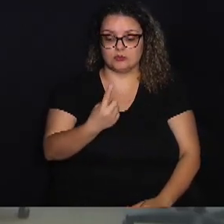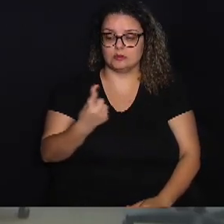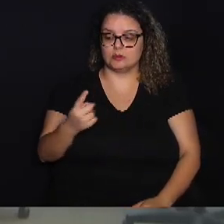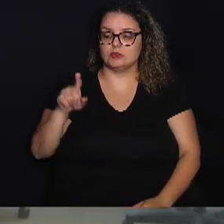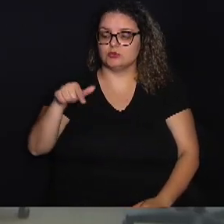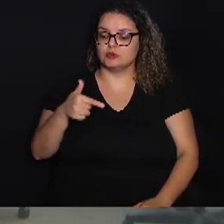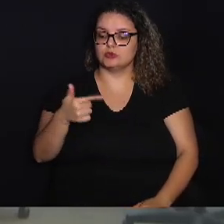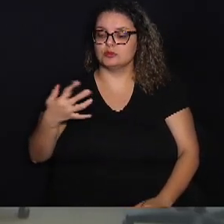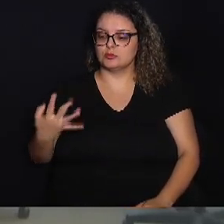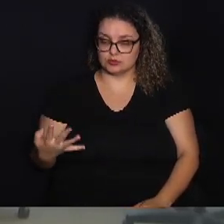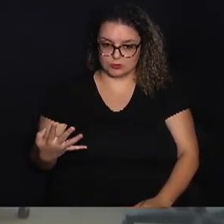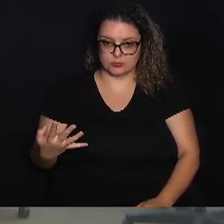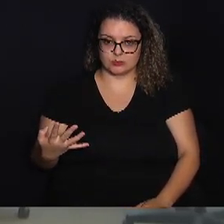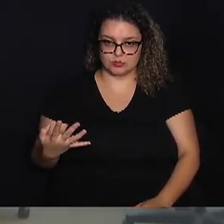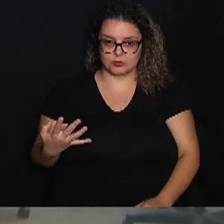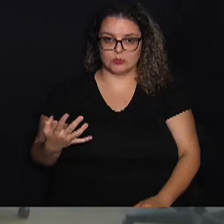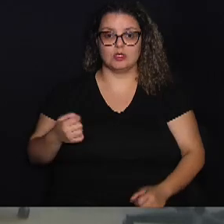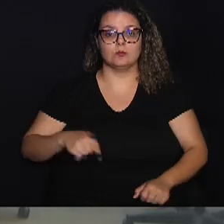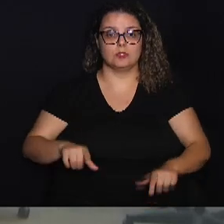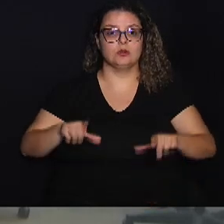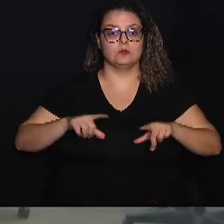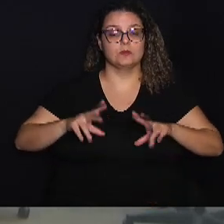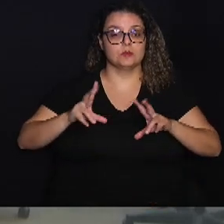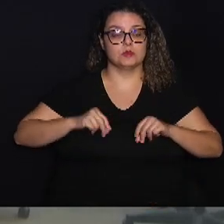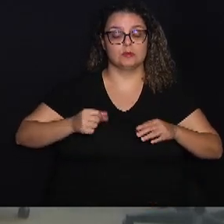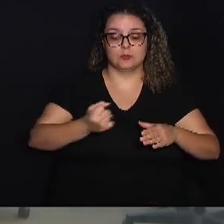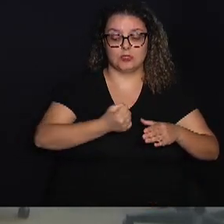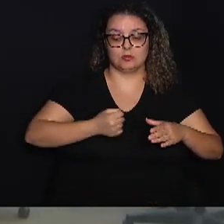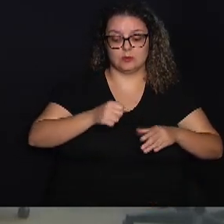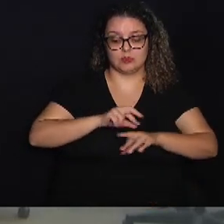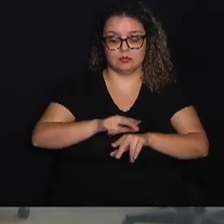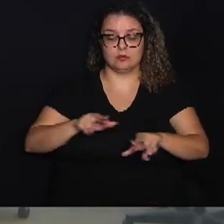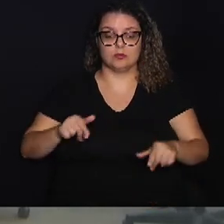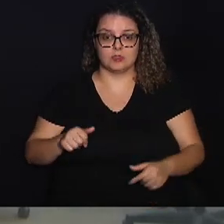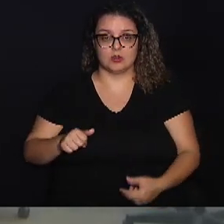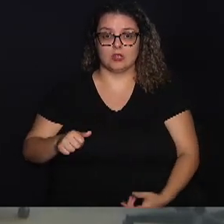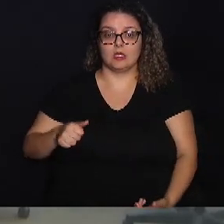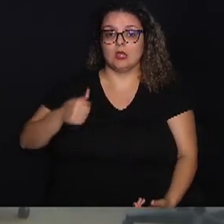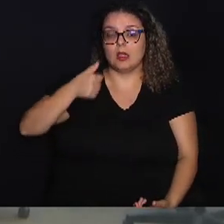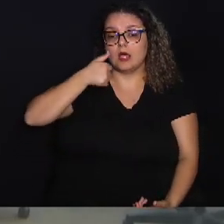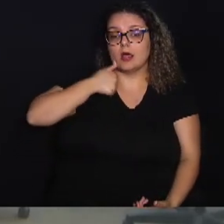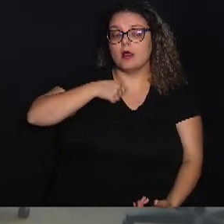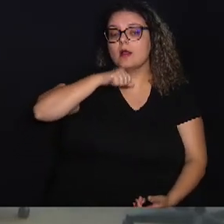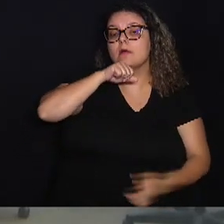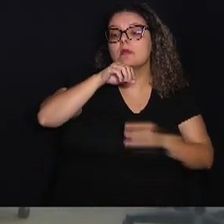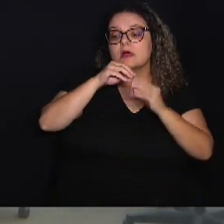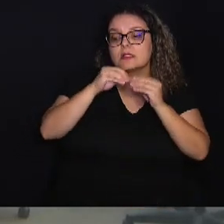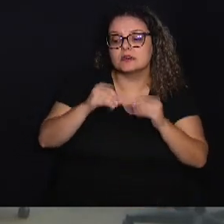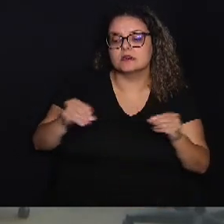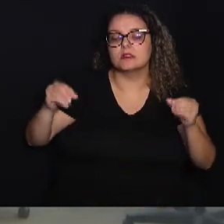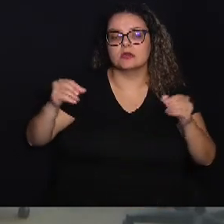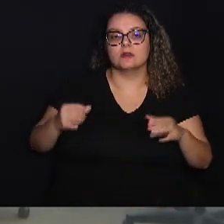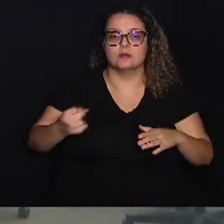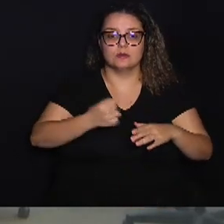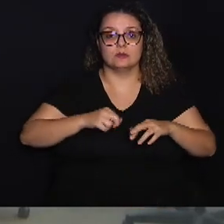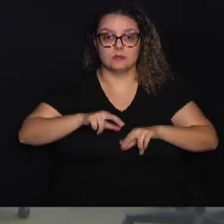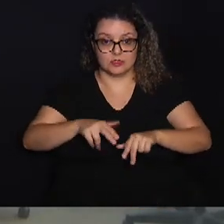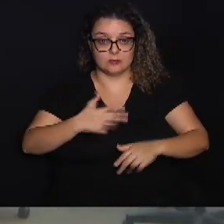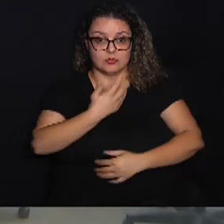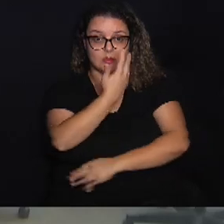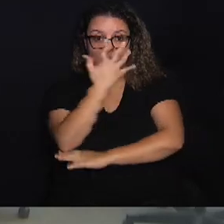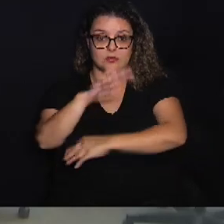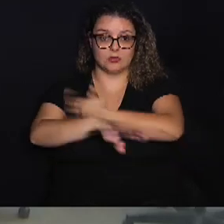2024 que concede diploma de mérito gastronômico a Terra culinária natural fundado pelo